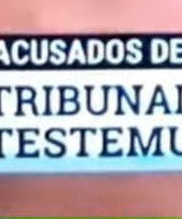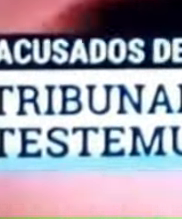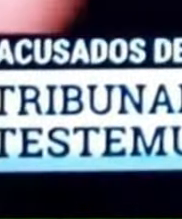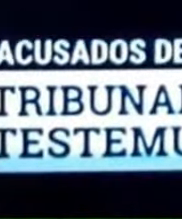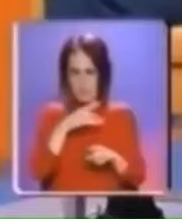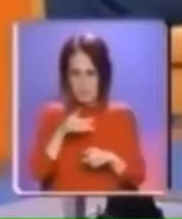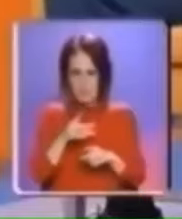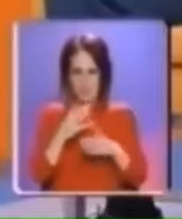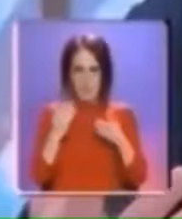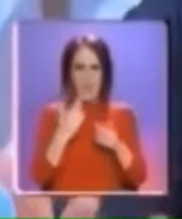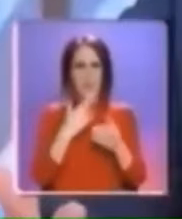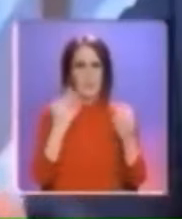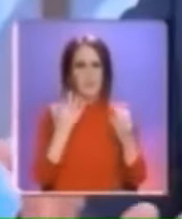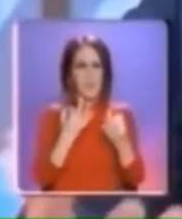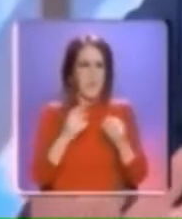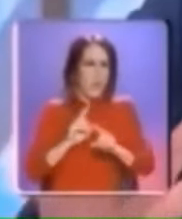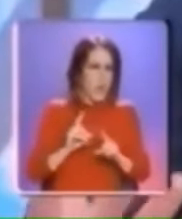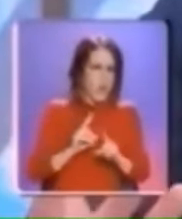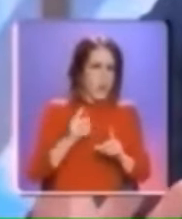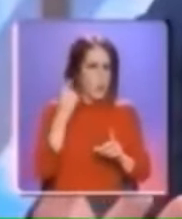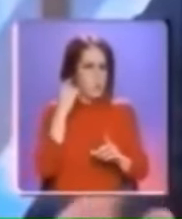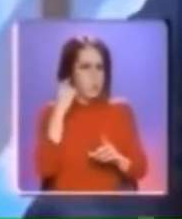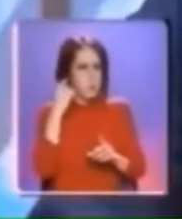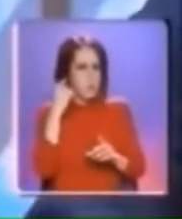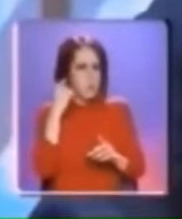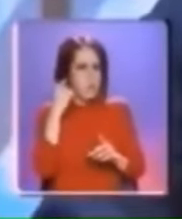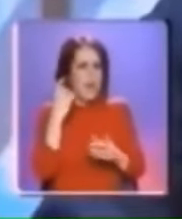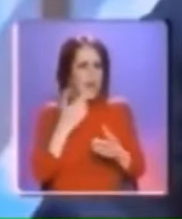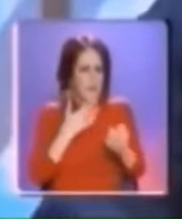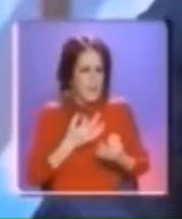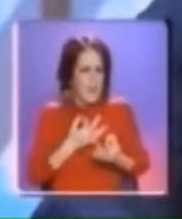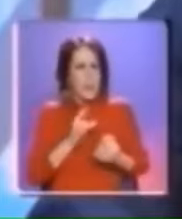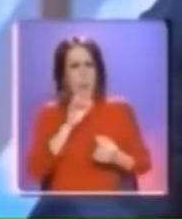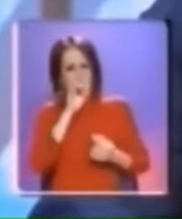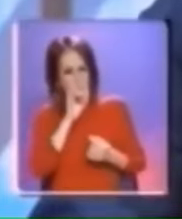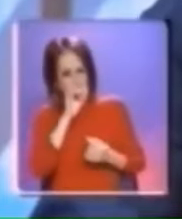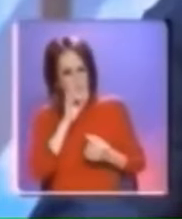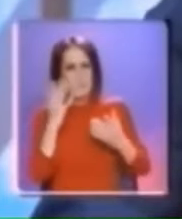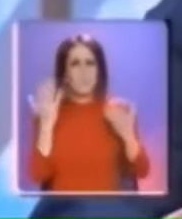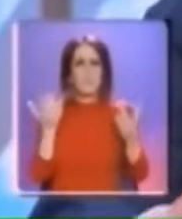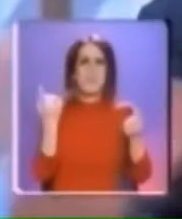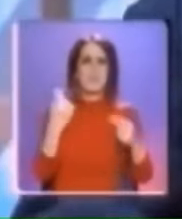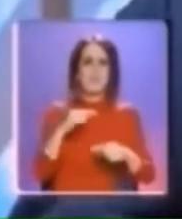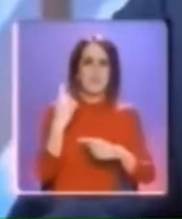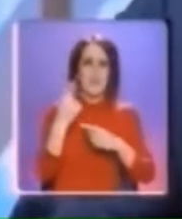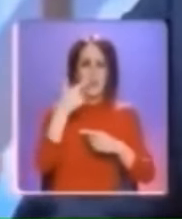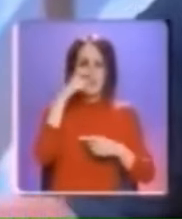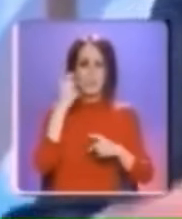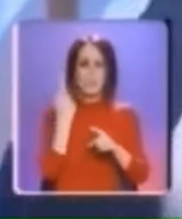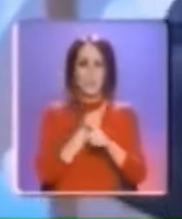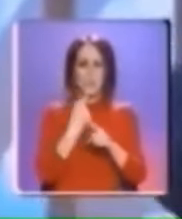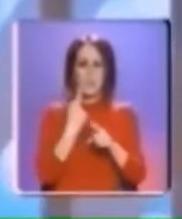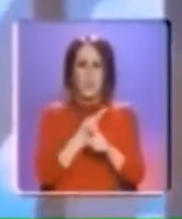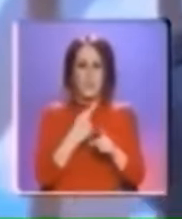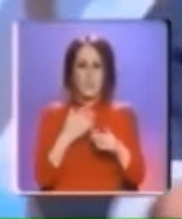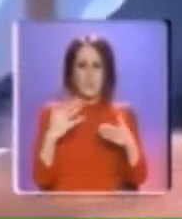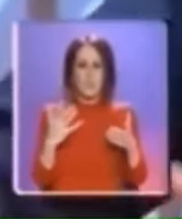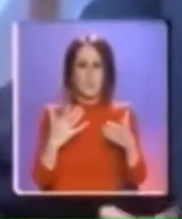nalgumas comarcas portuguesas eu desempenhei funções e na Comarca de Almeirim